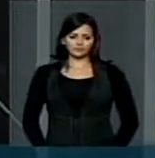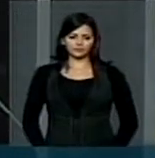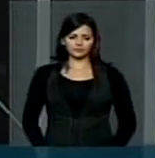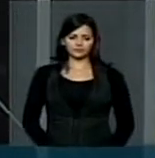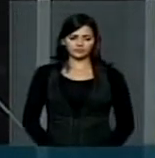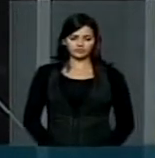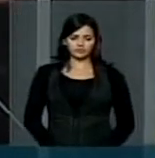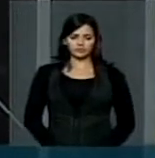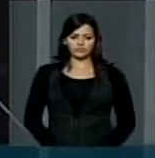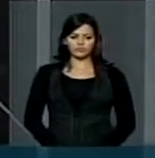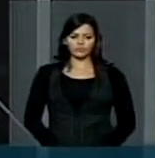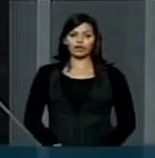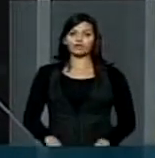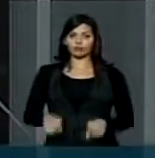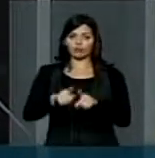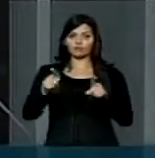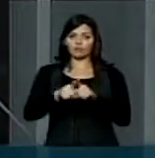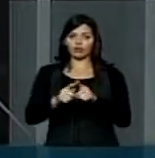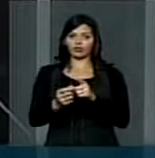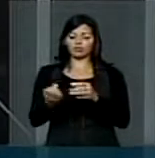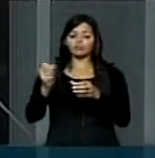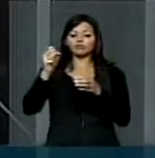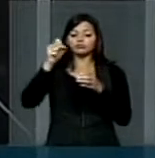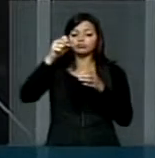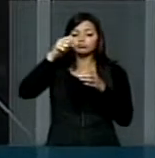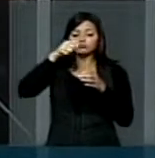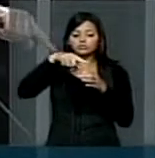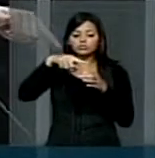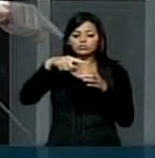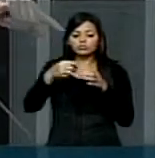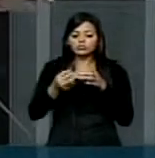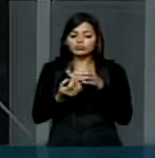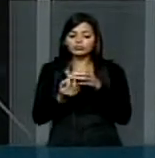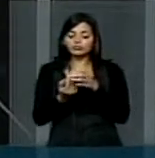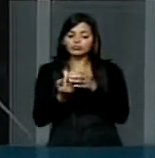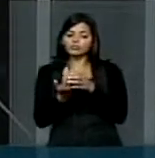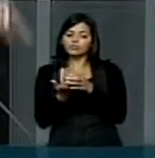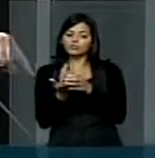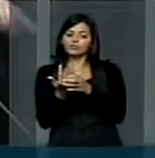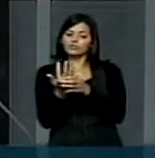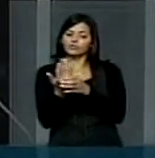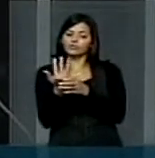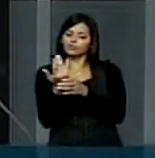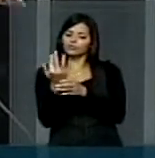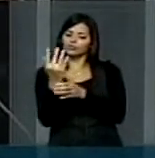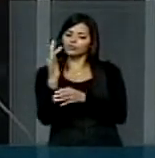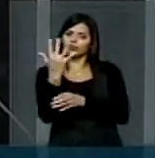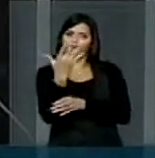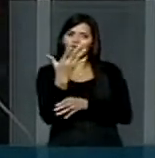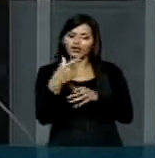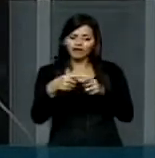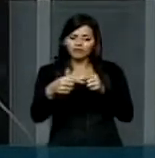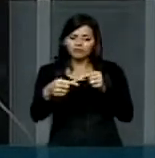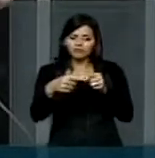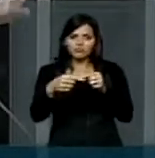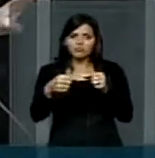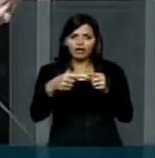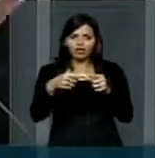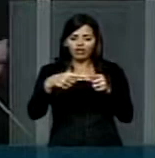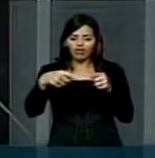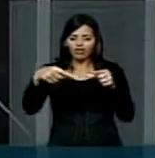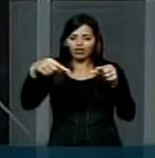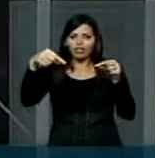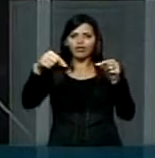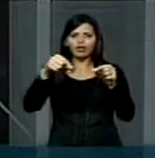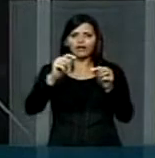Aliás, plantar em casa para uso familiar, uso pessoal, passa a não